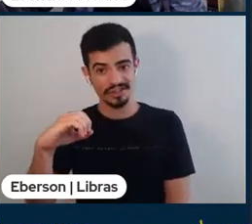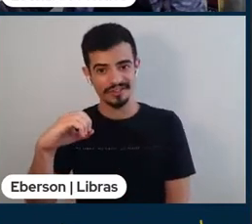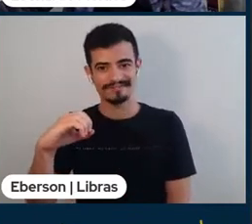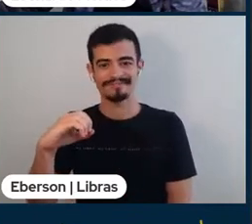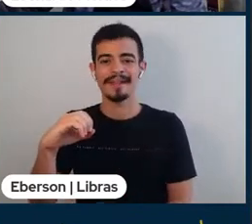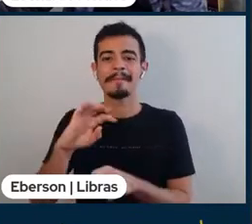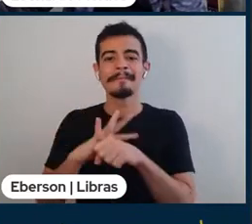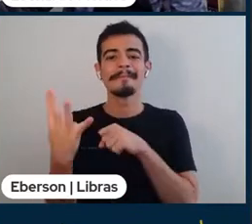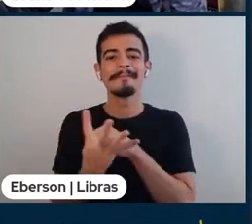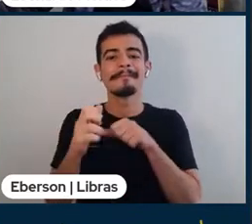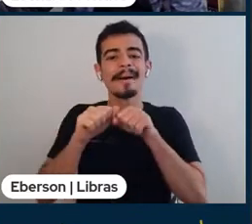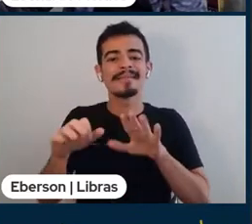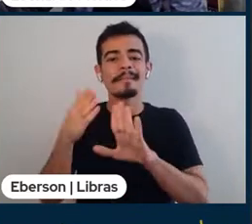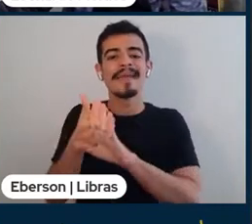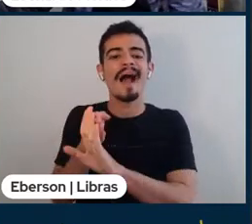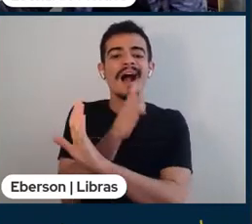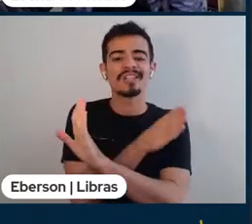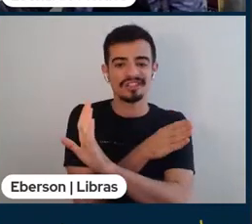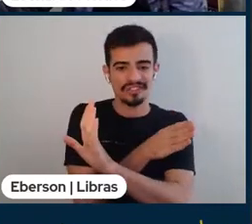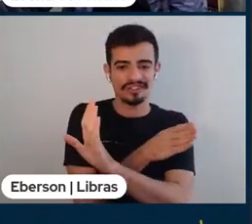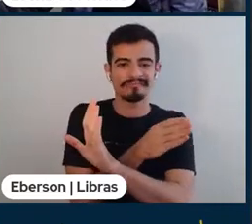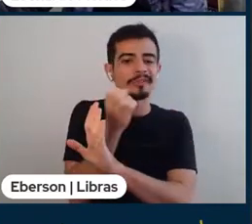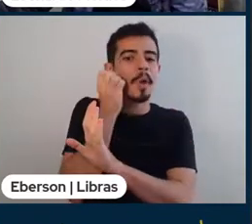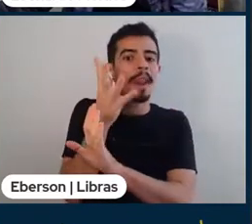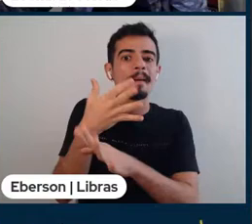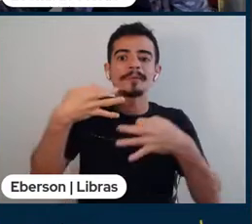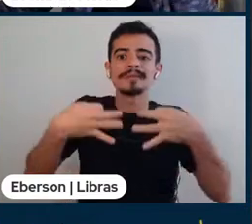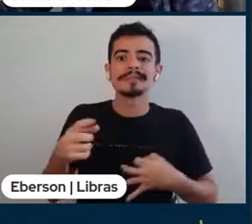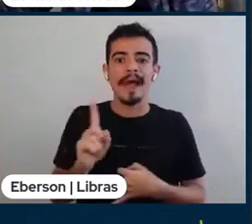lembro. Depois da pandemia, eu não sei nem que ano eu tô mais.